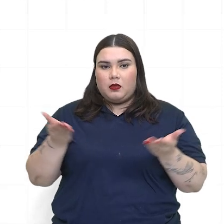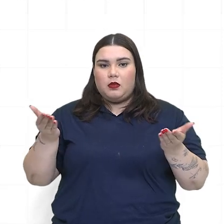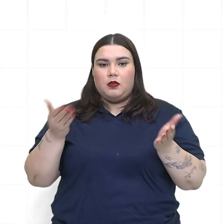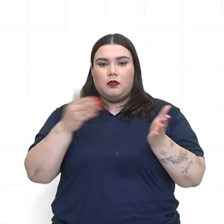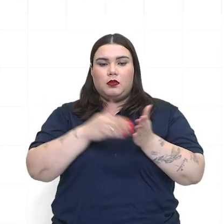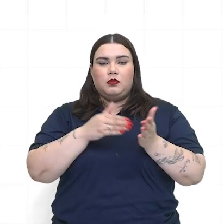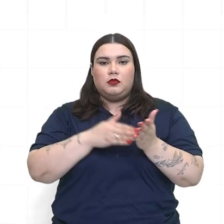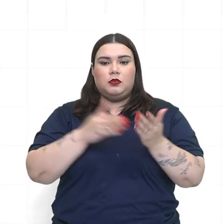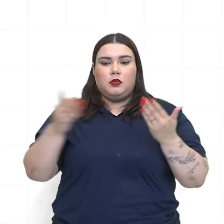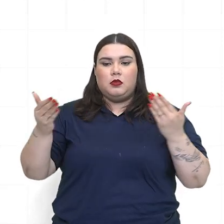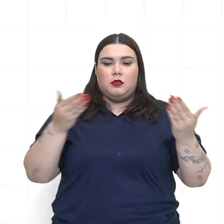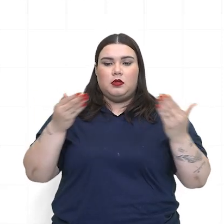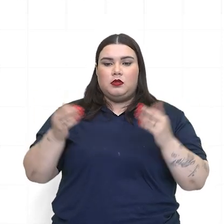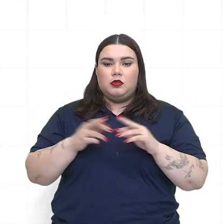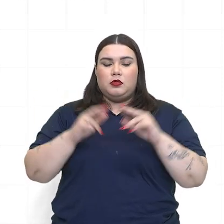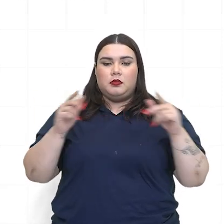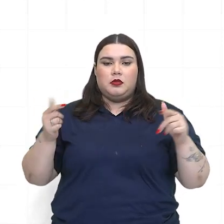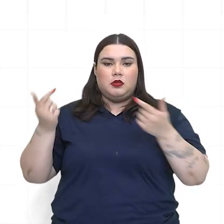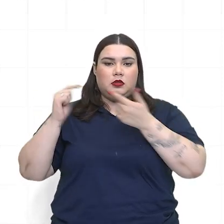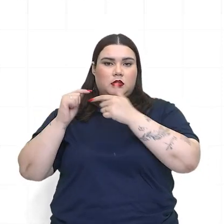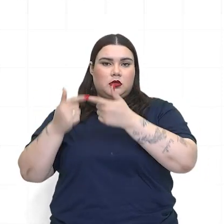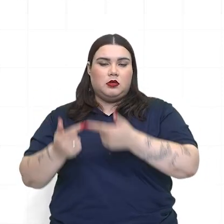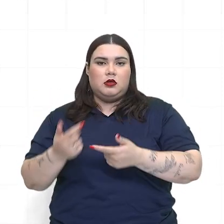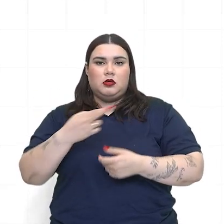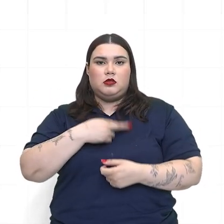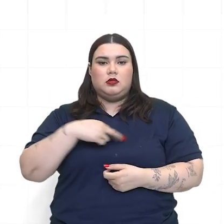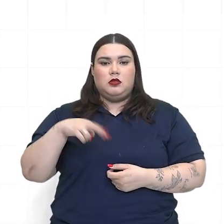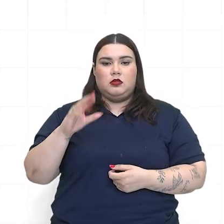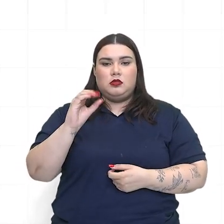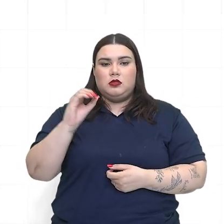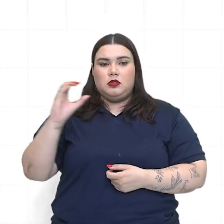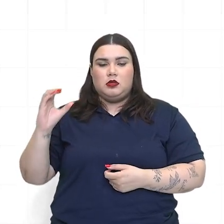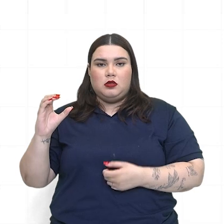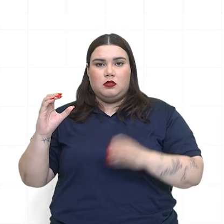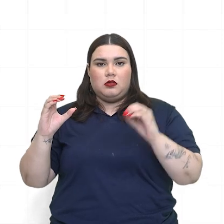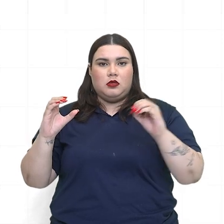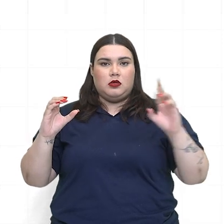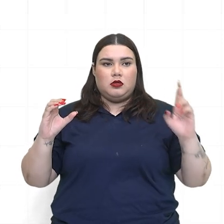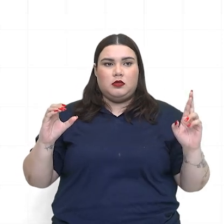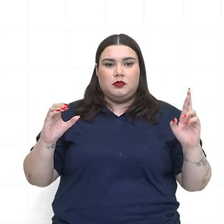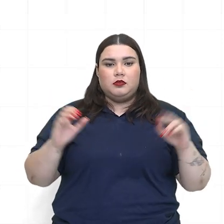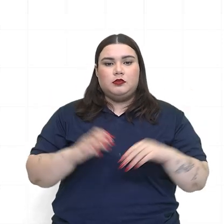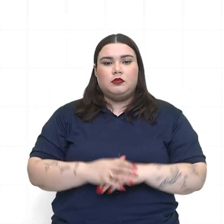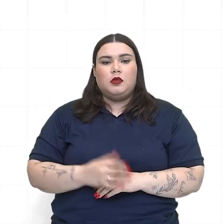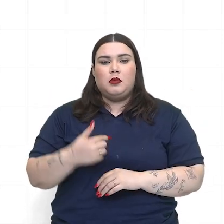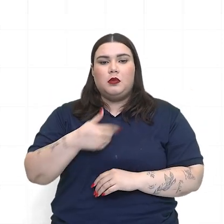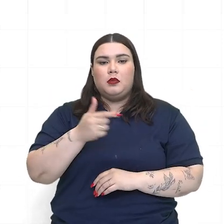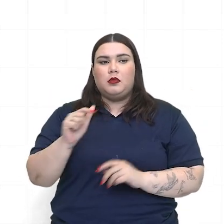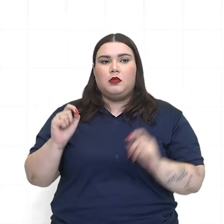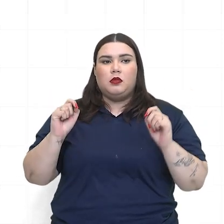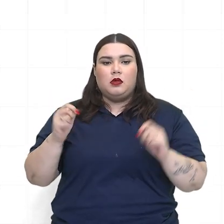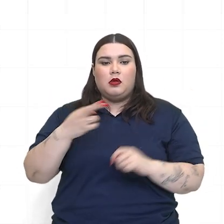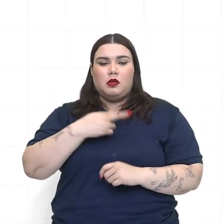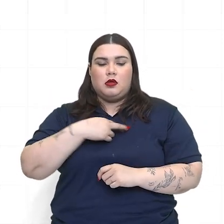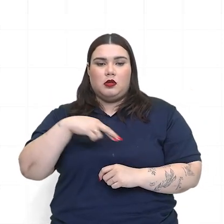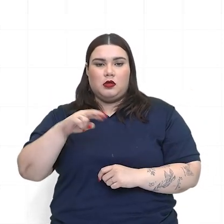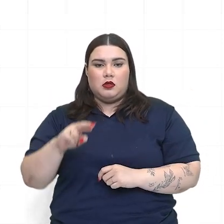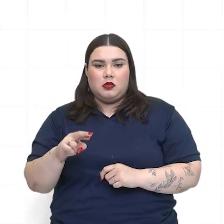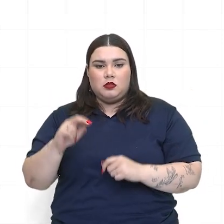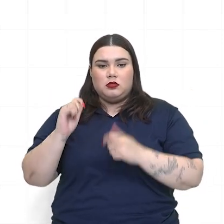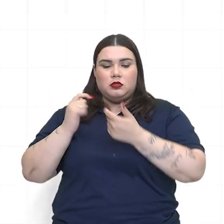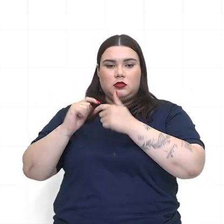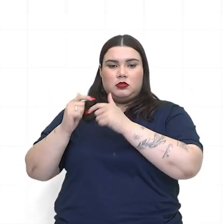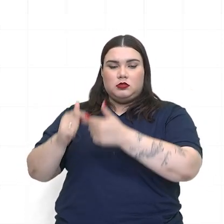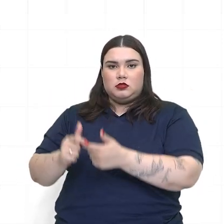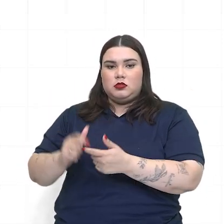a diferenciação entre as tradições religiosas orientais e ocidentais. Enquanto que a tradição religiosa ocidental tem